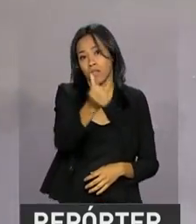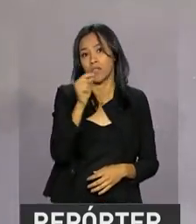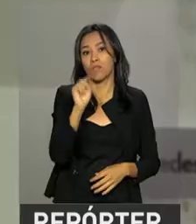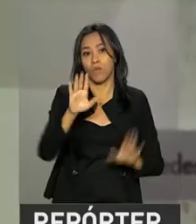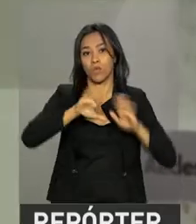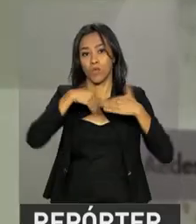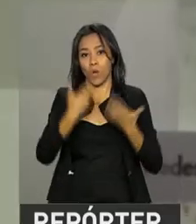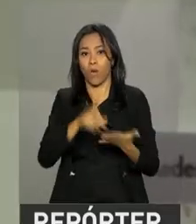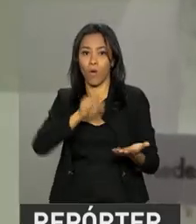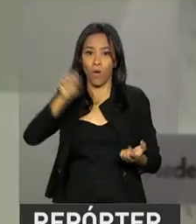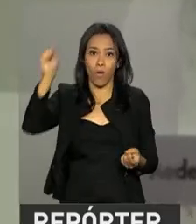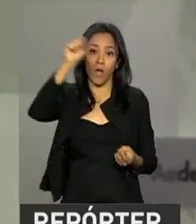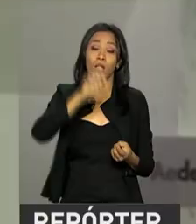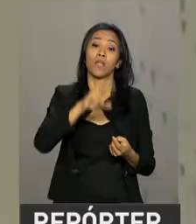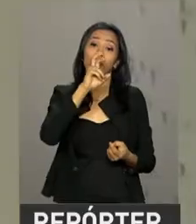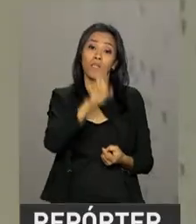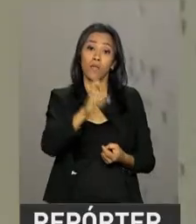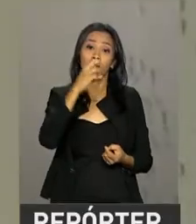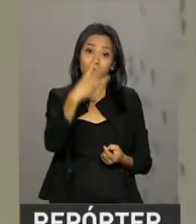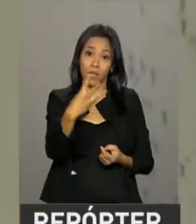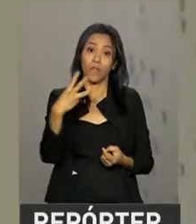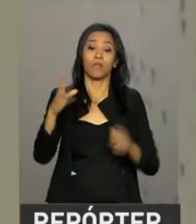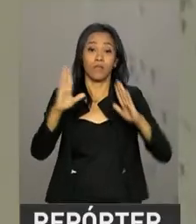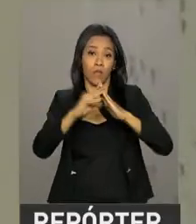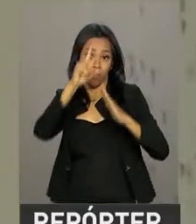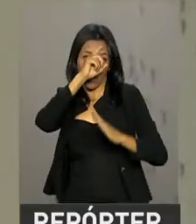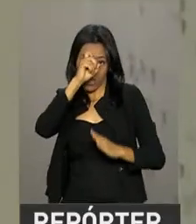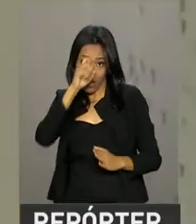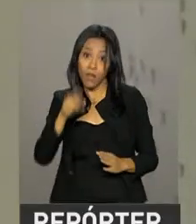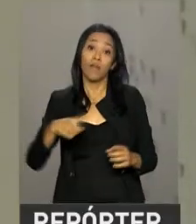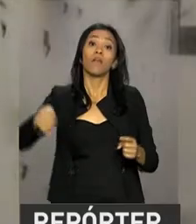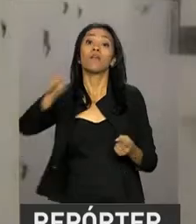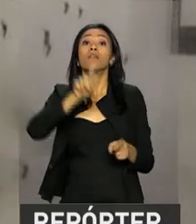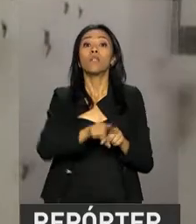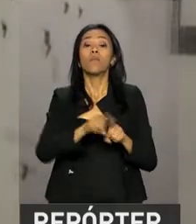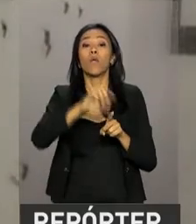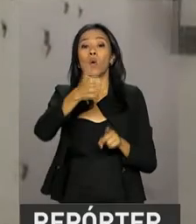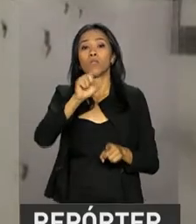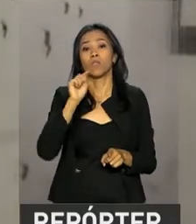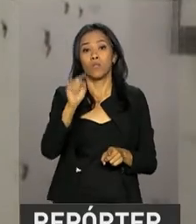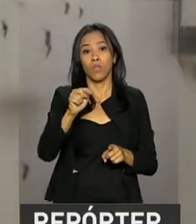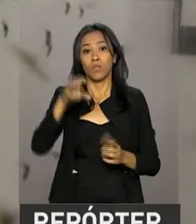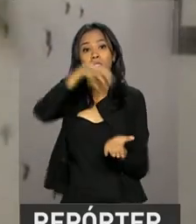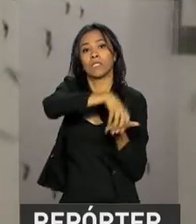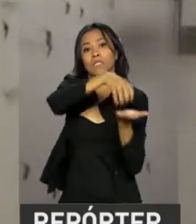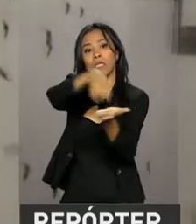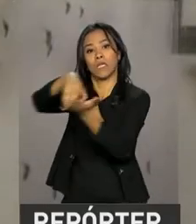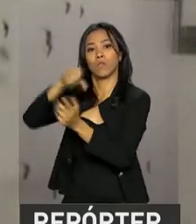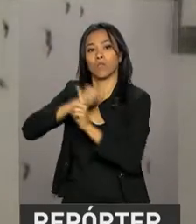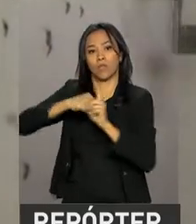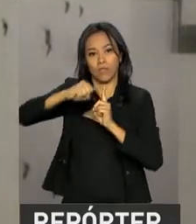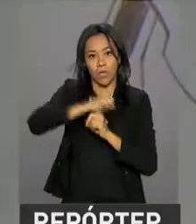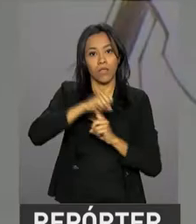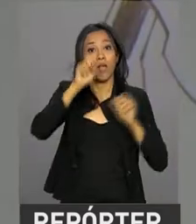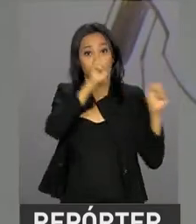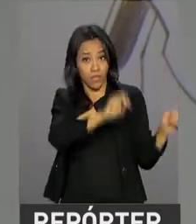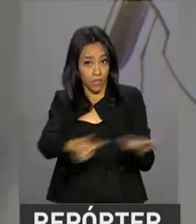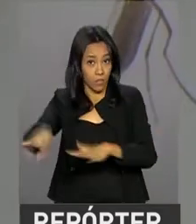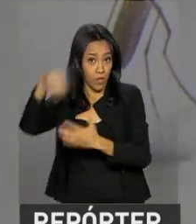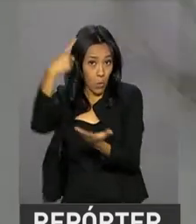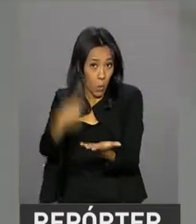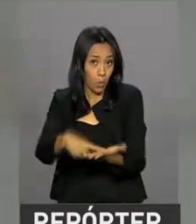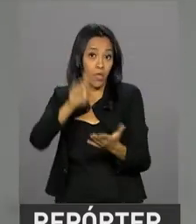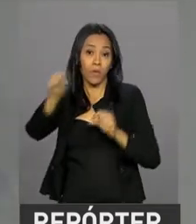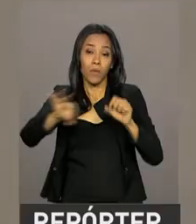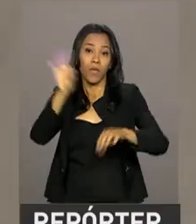básica 53 mil unidades de saúde e 11 mil centros de assistência social a semana marca o início da prevenção